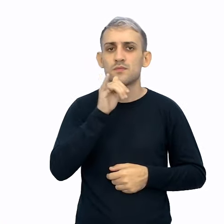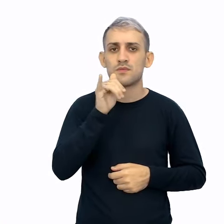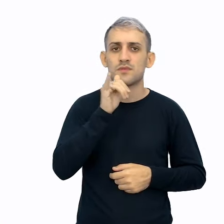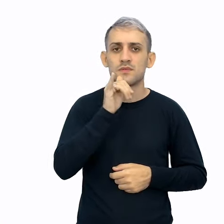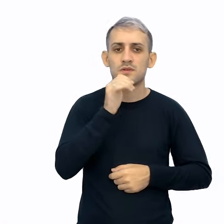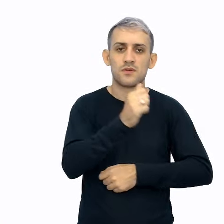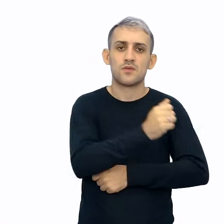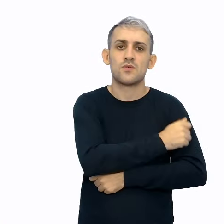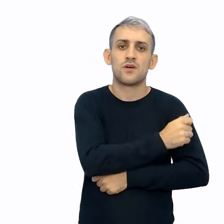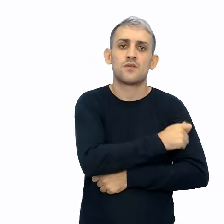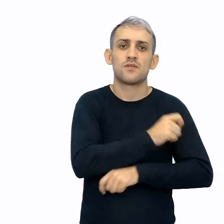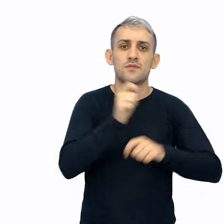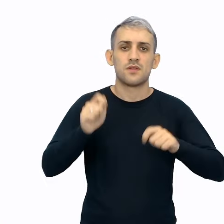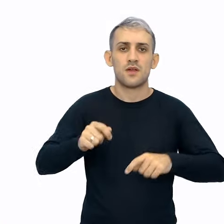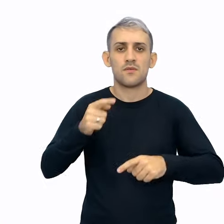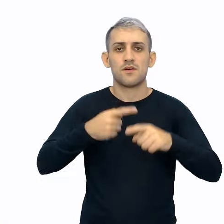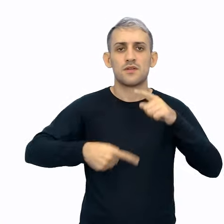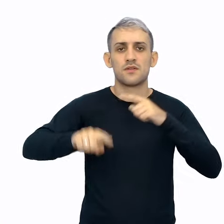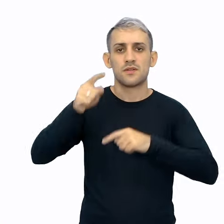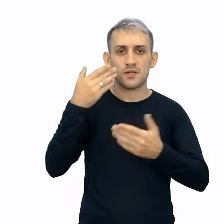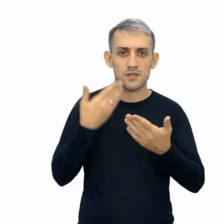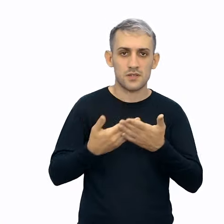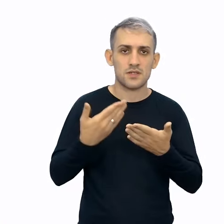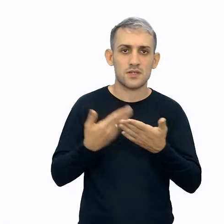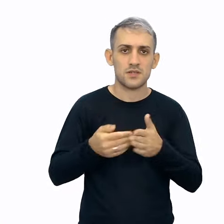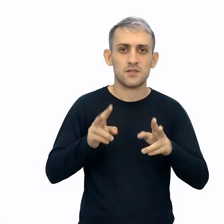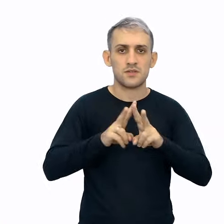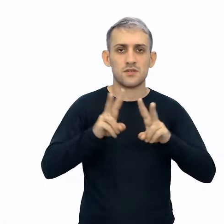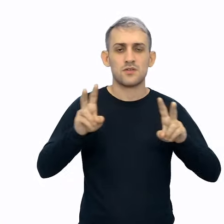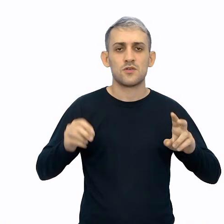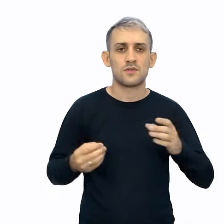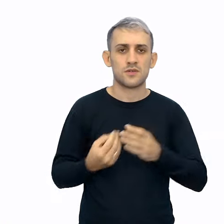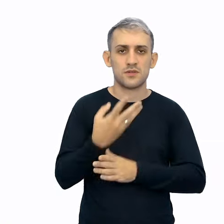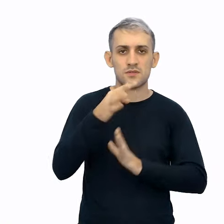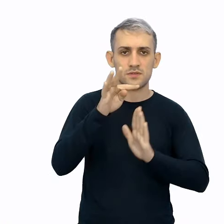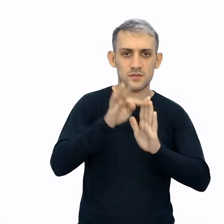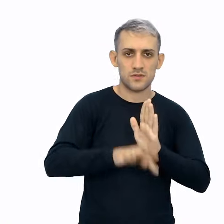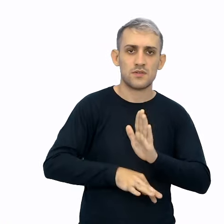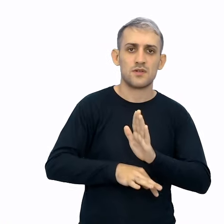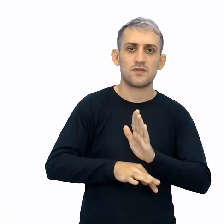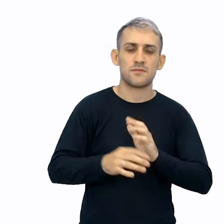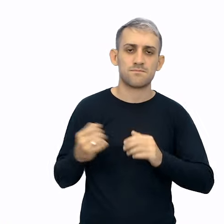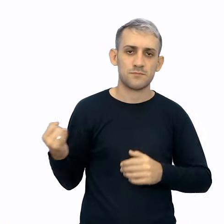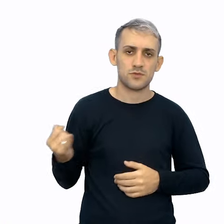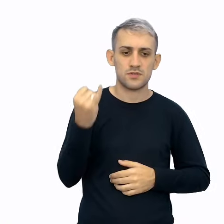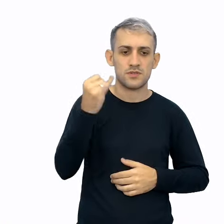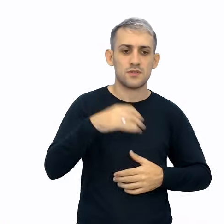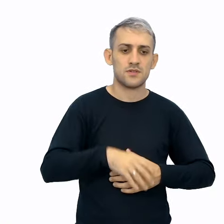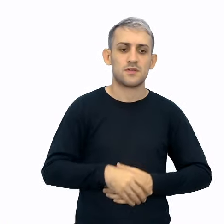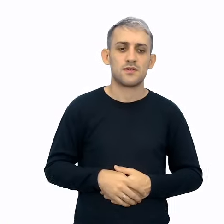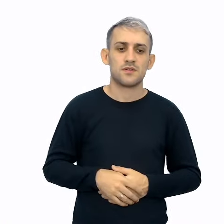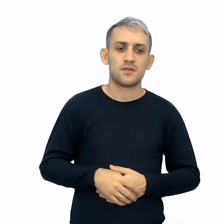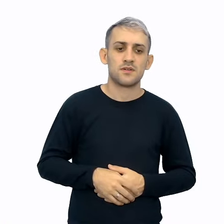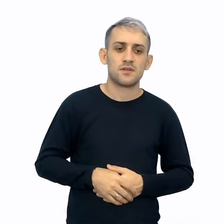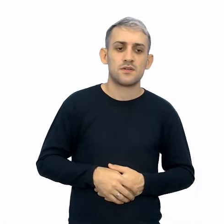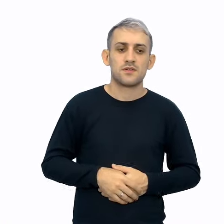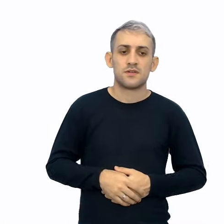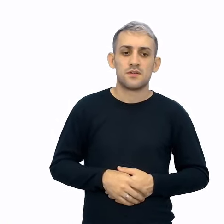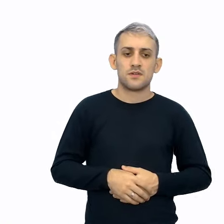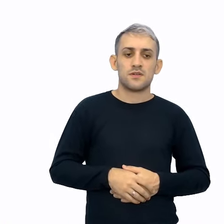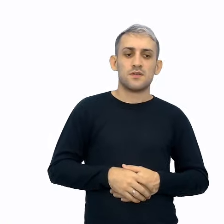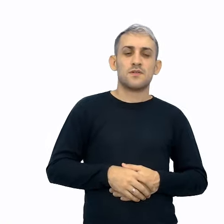que os estudantes avancem em seus estudos relativos às produções de textos de forma proficiente definir parâmetros que